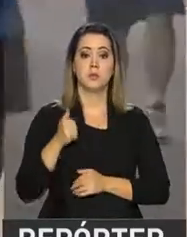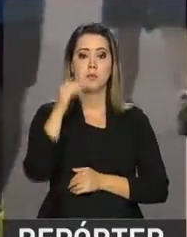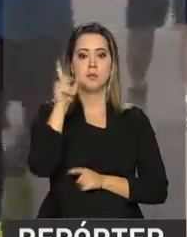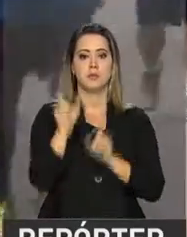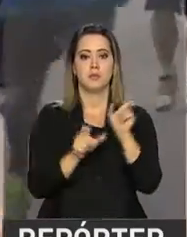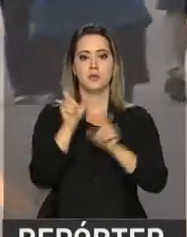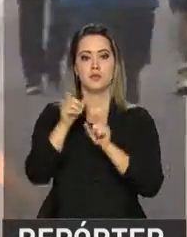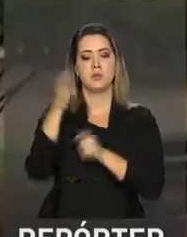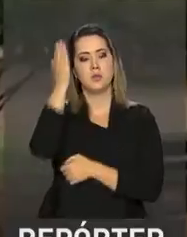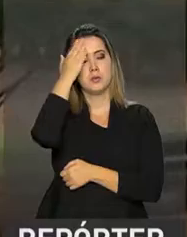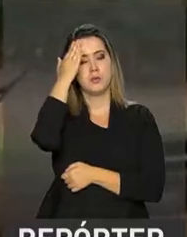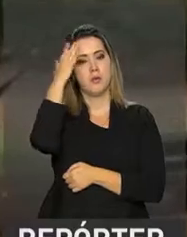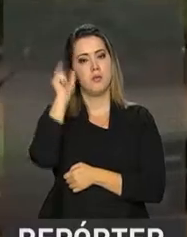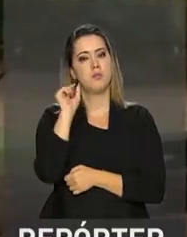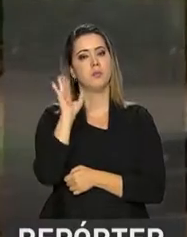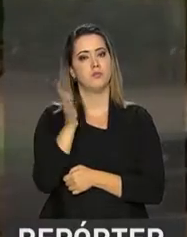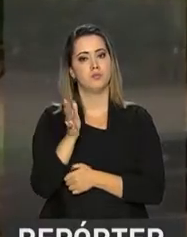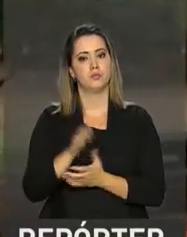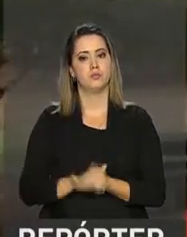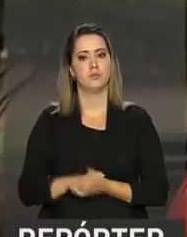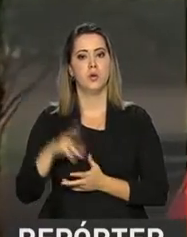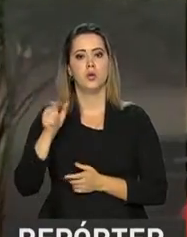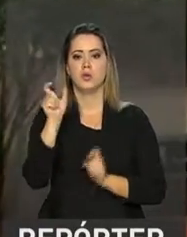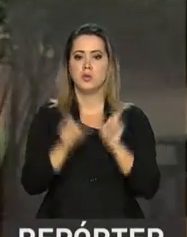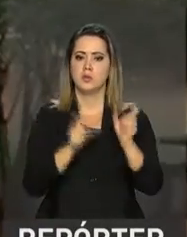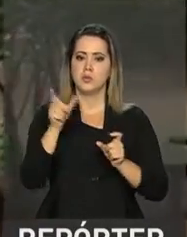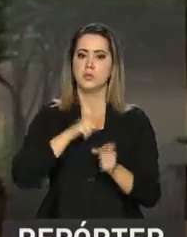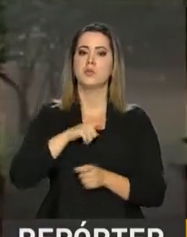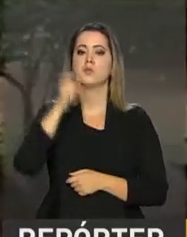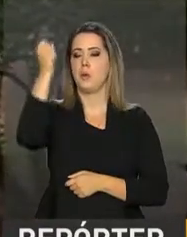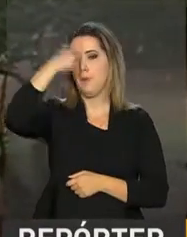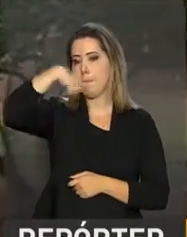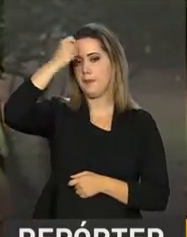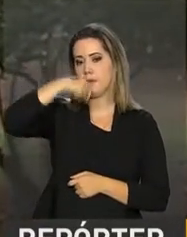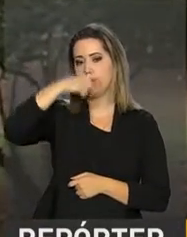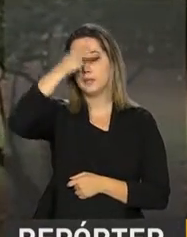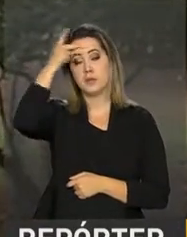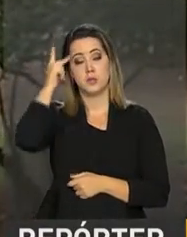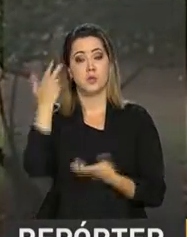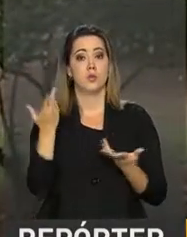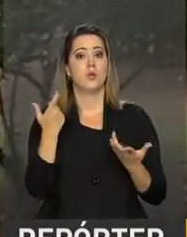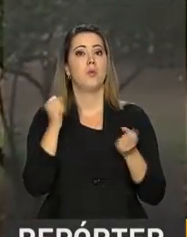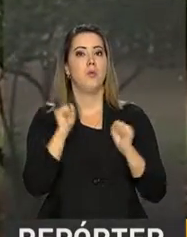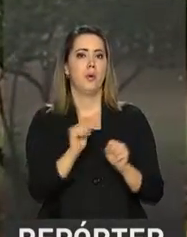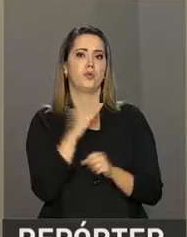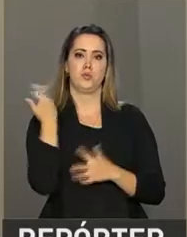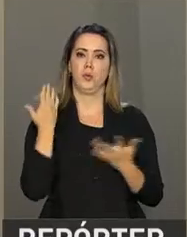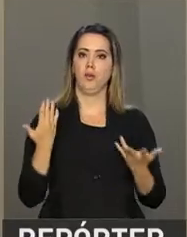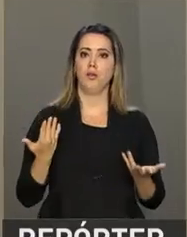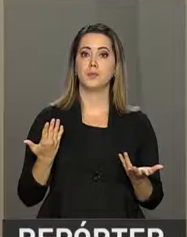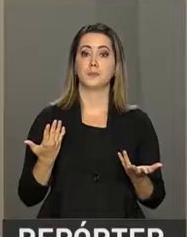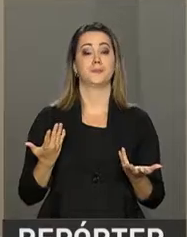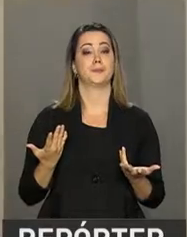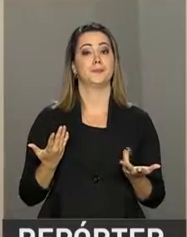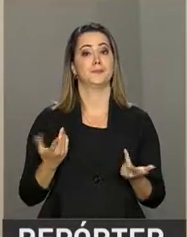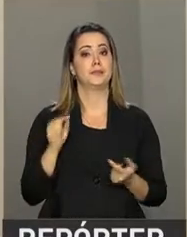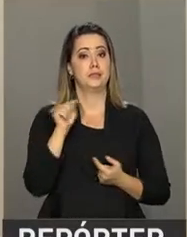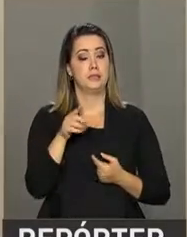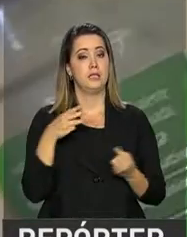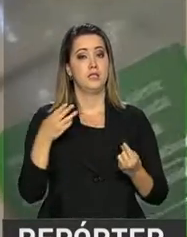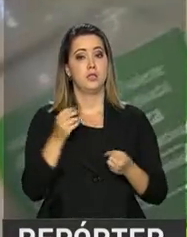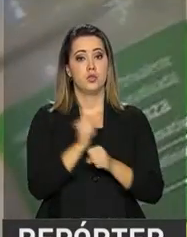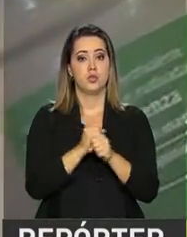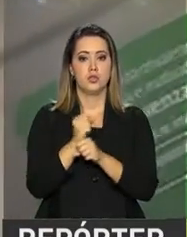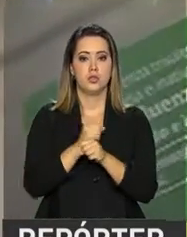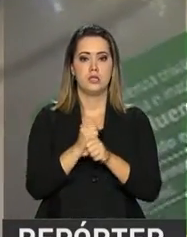sabem disso que eu acho que todo mundo tem que tomar a vacina quem nunca toma corre o risco de morrer realmente este ano o ministério da saúde